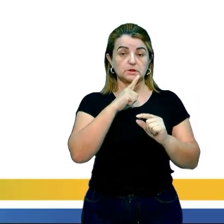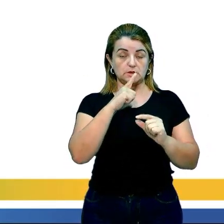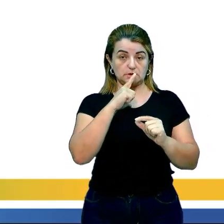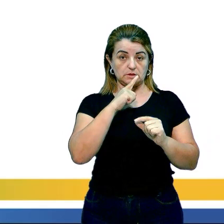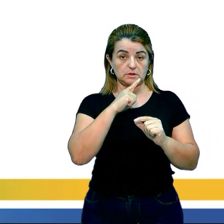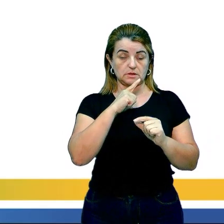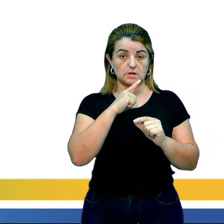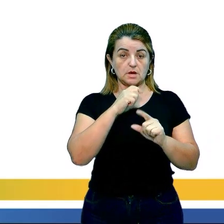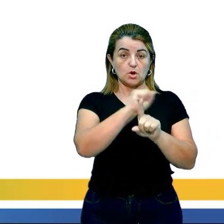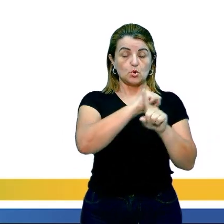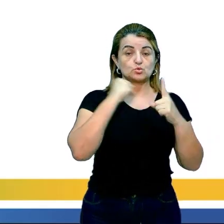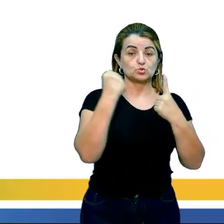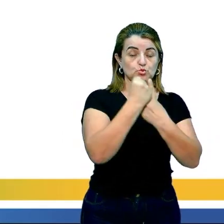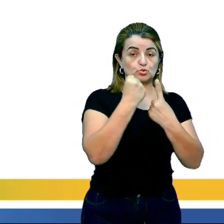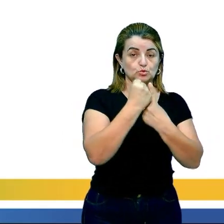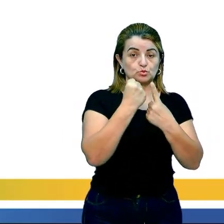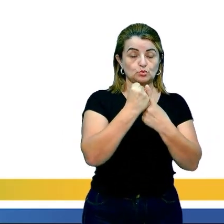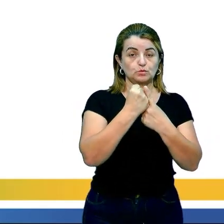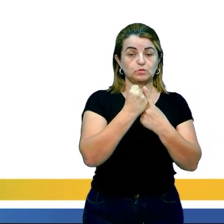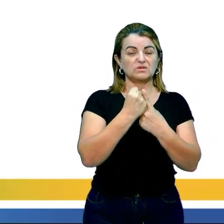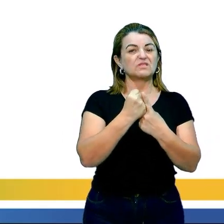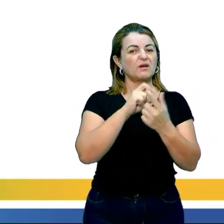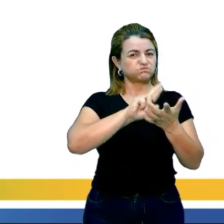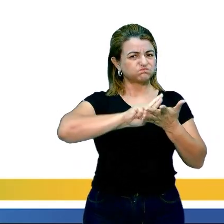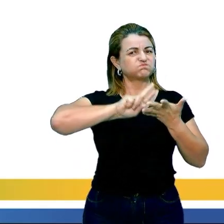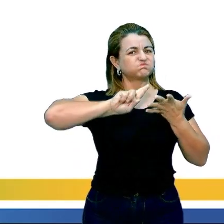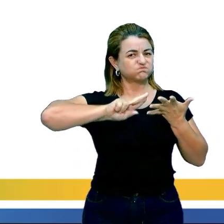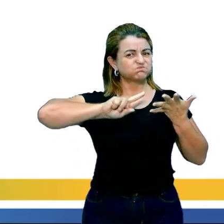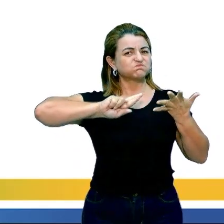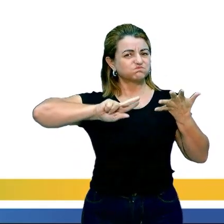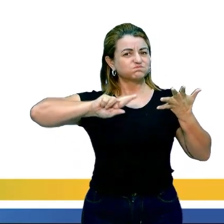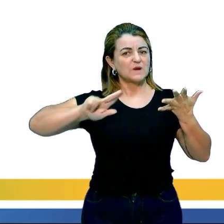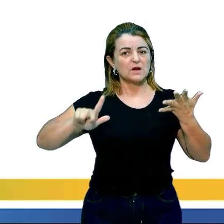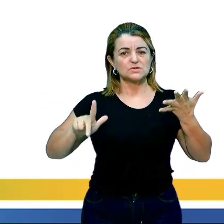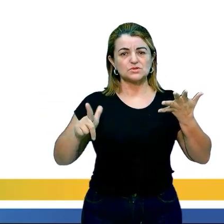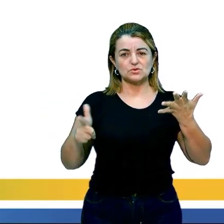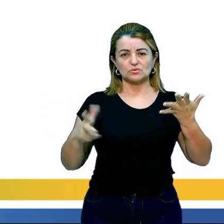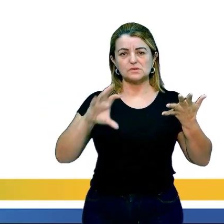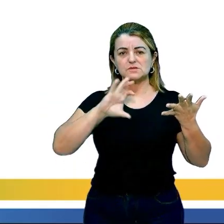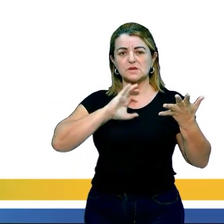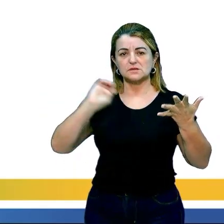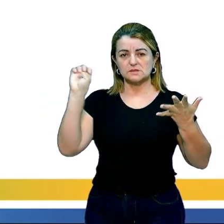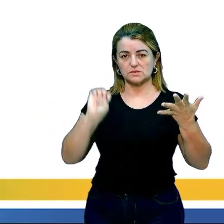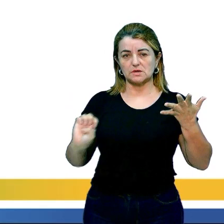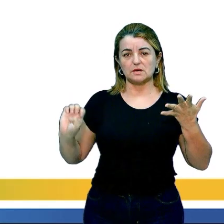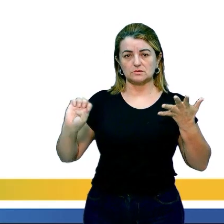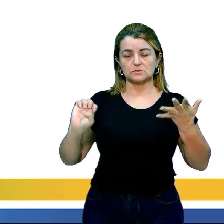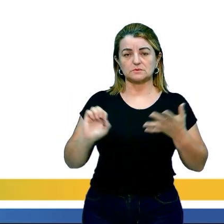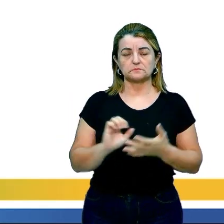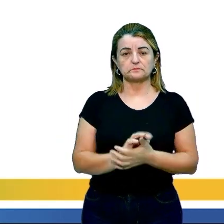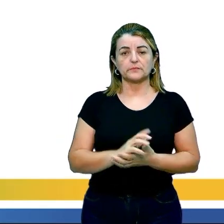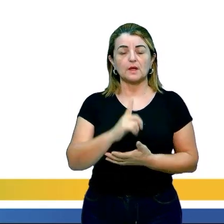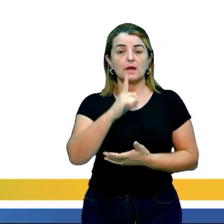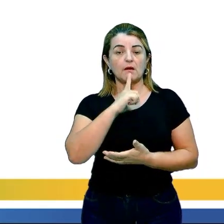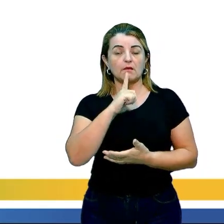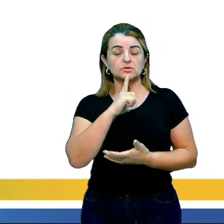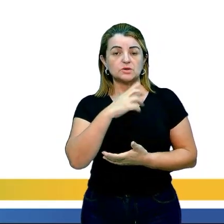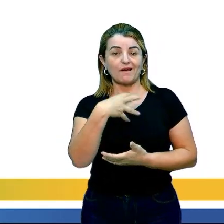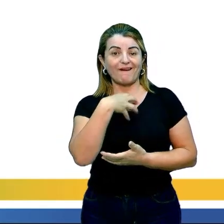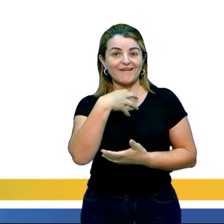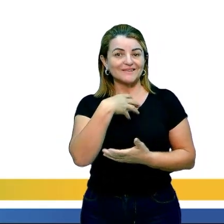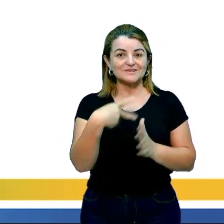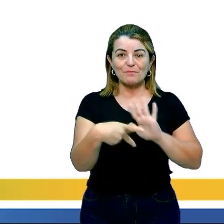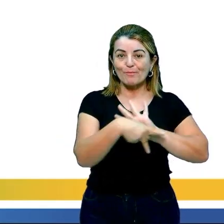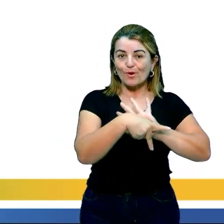social de Atenas ela era muito diferente das demais cidades-estados né ela tinha características